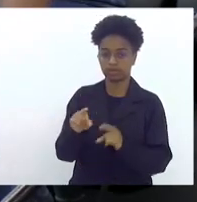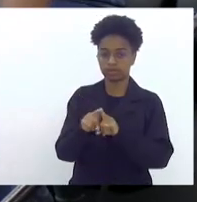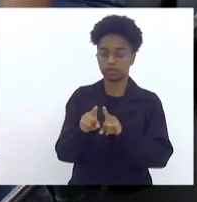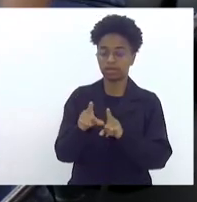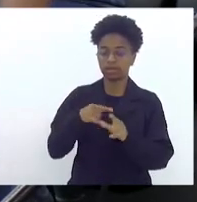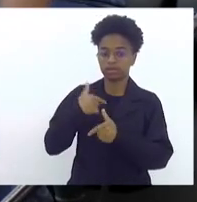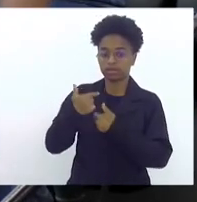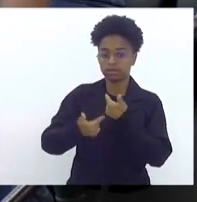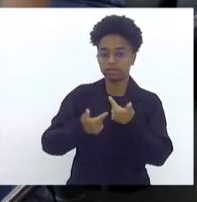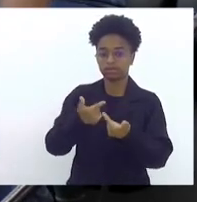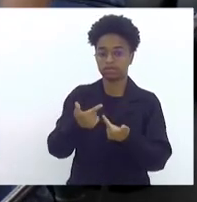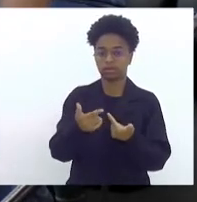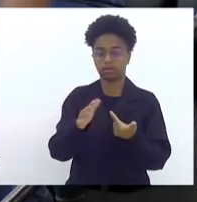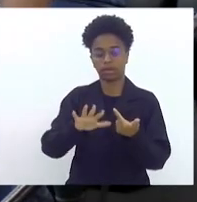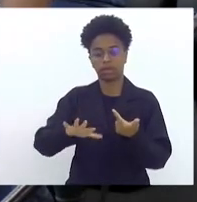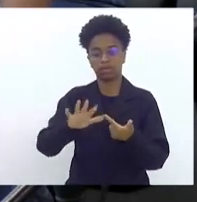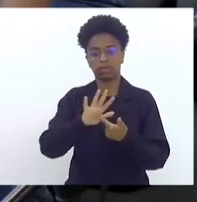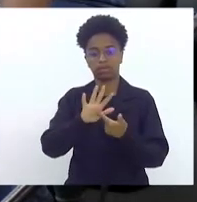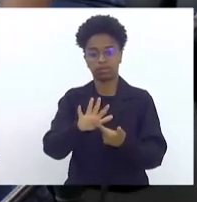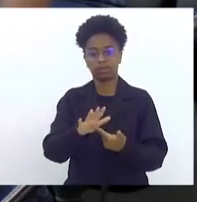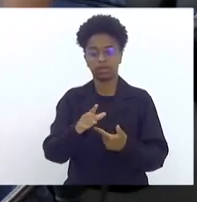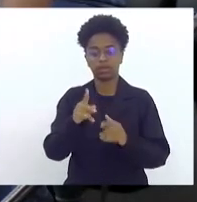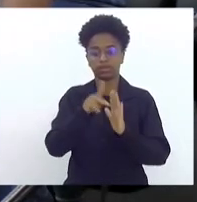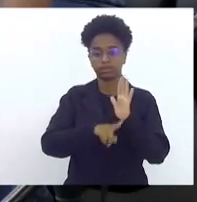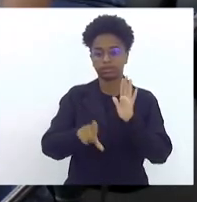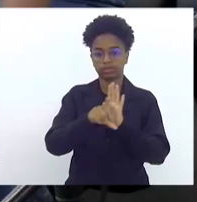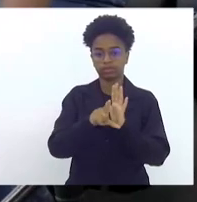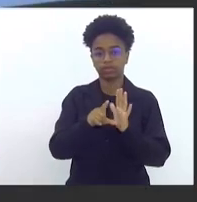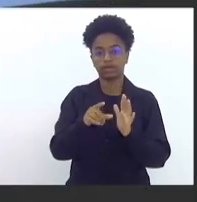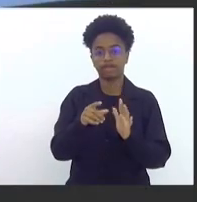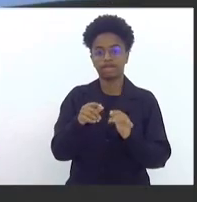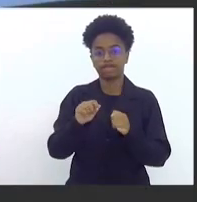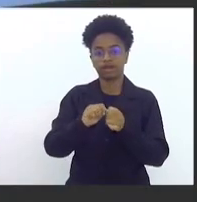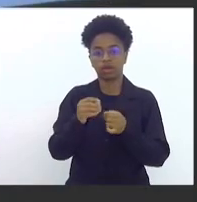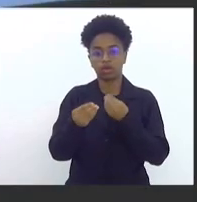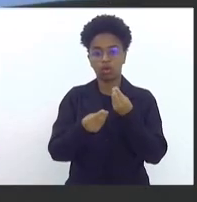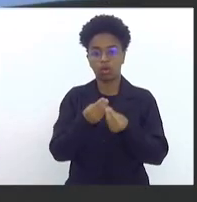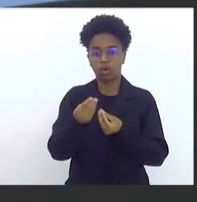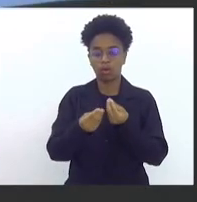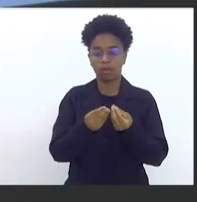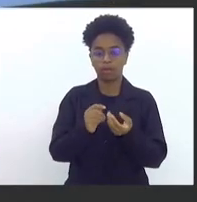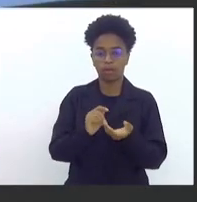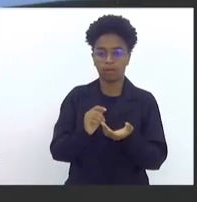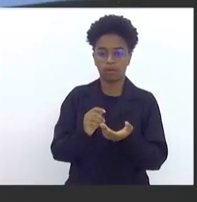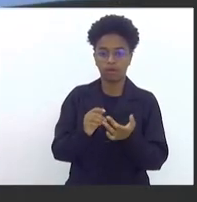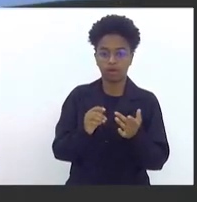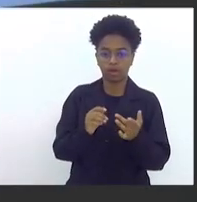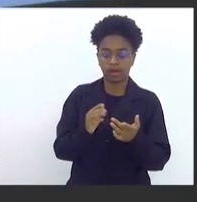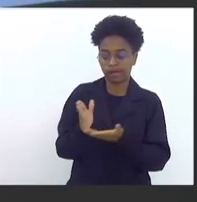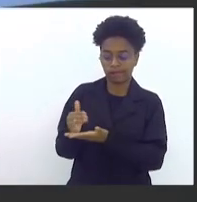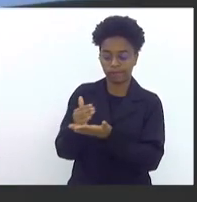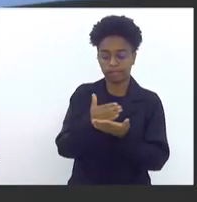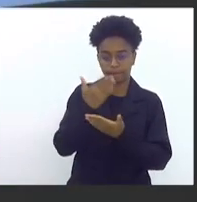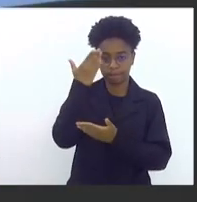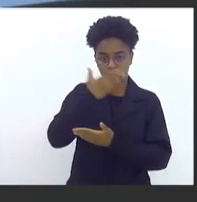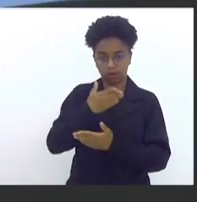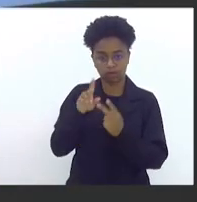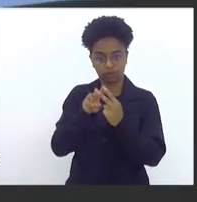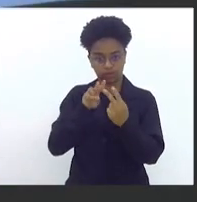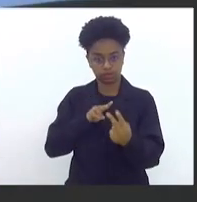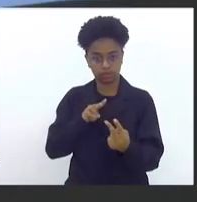trabalho o projeto de lei 4939 fala da cadeia de Custódia específica né dos cuidados das provas digitais